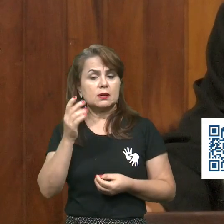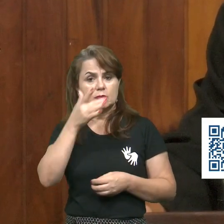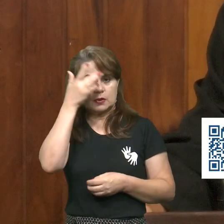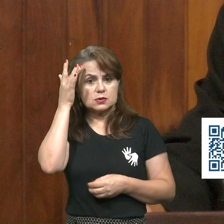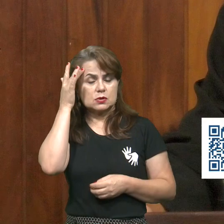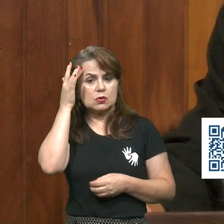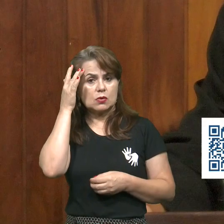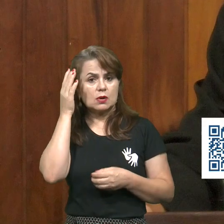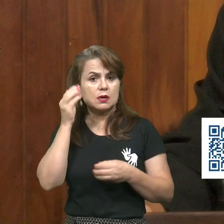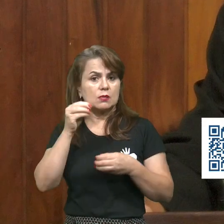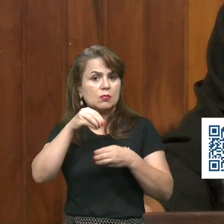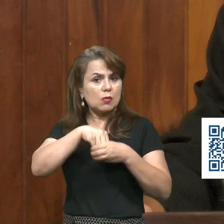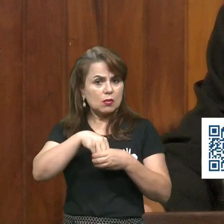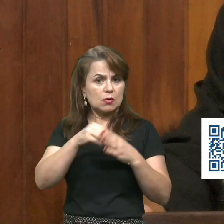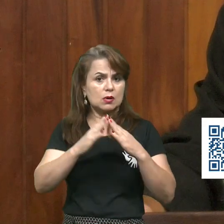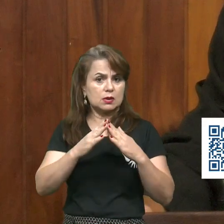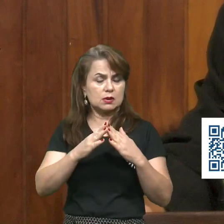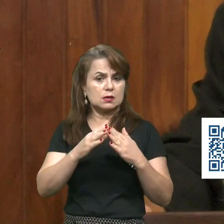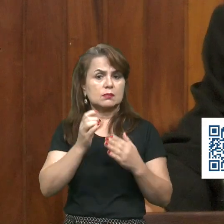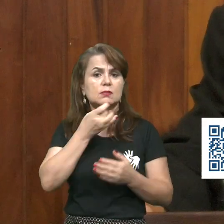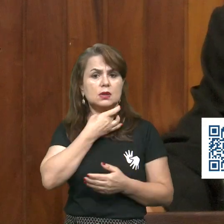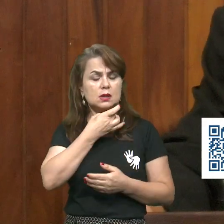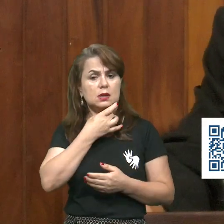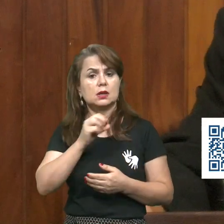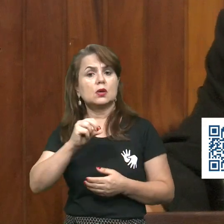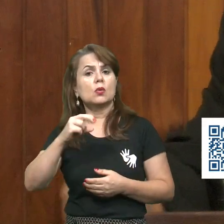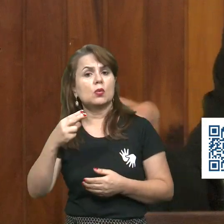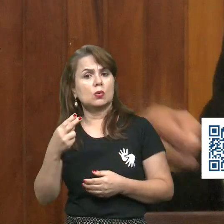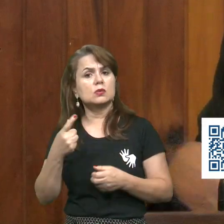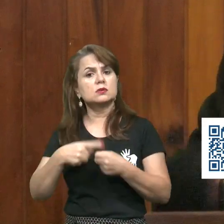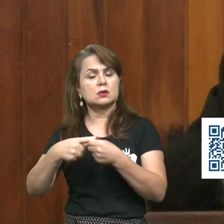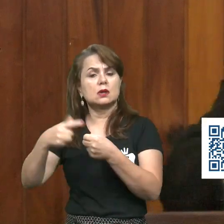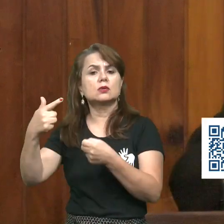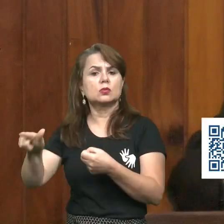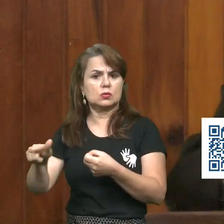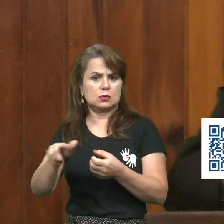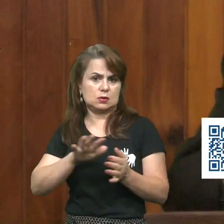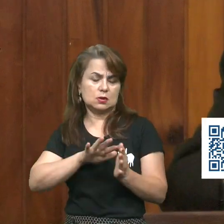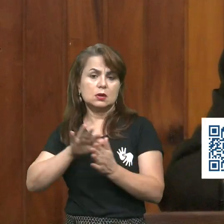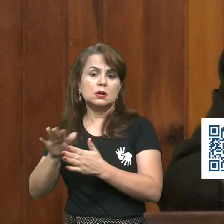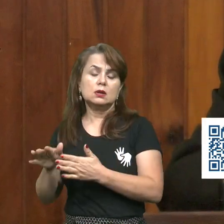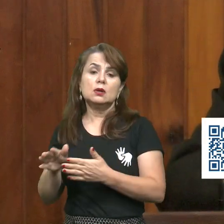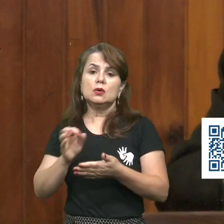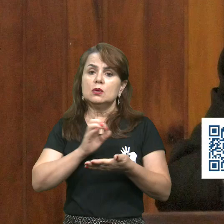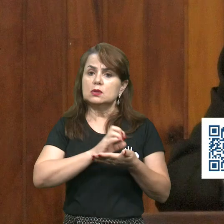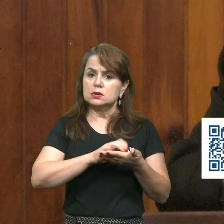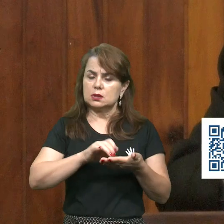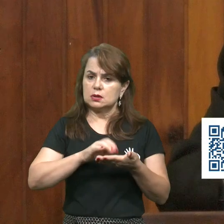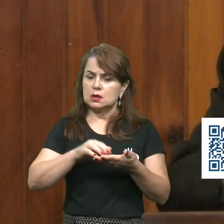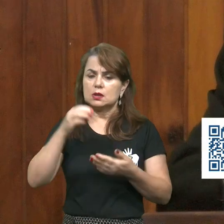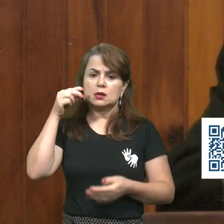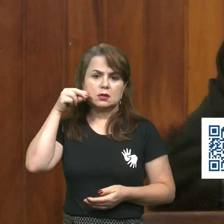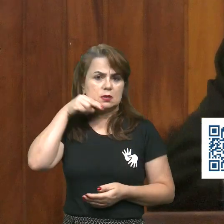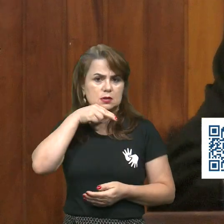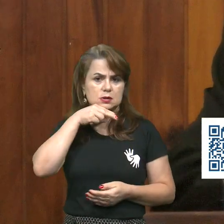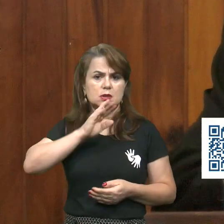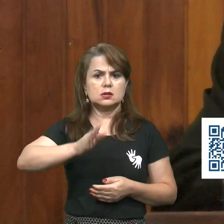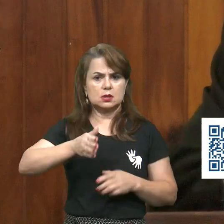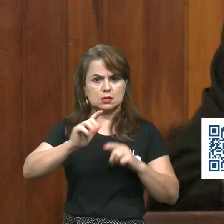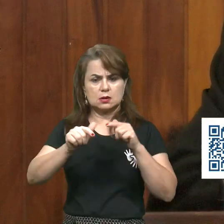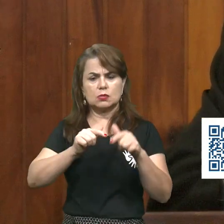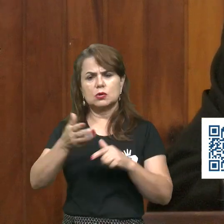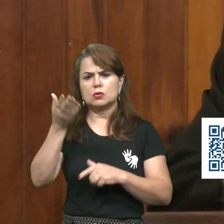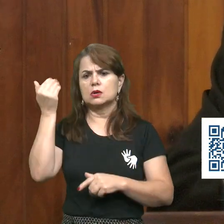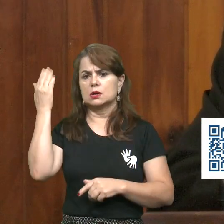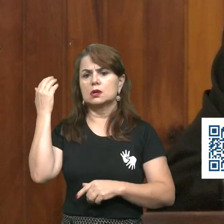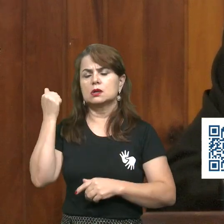difícil o atendimento hoje nos PAs. Dr. Nechar trabalhou na Secretaria da Saúde, na época também